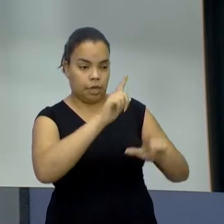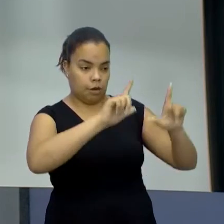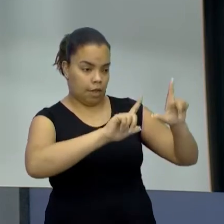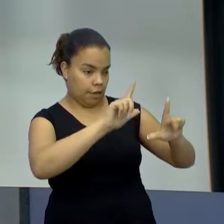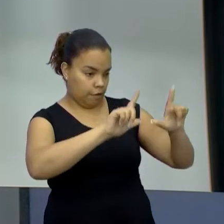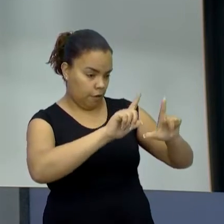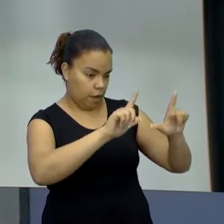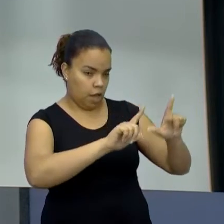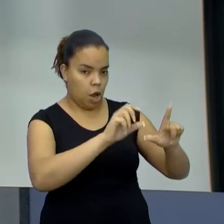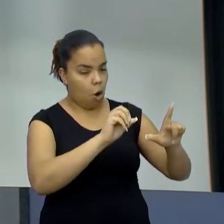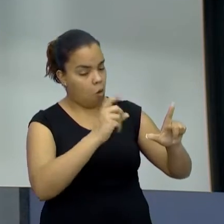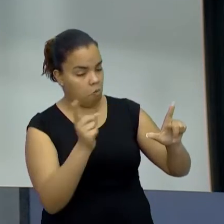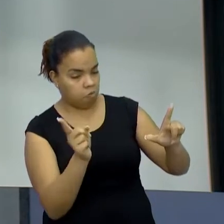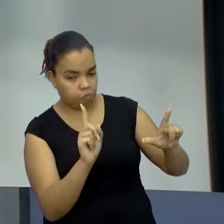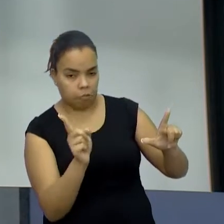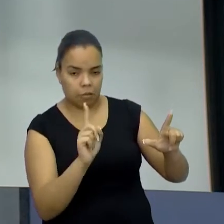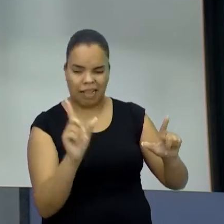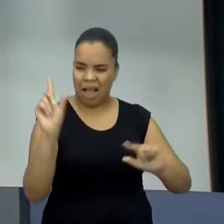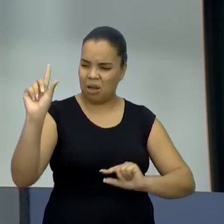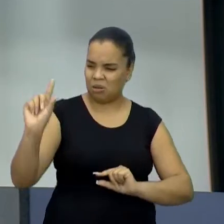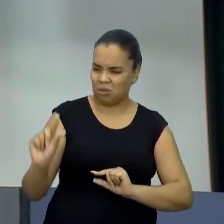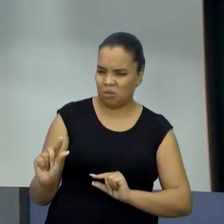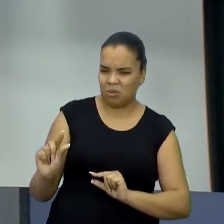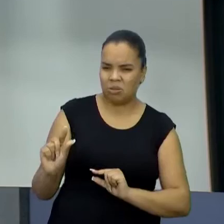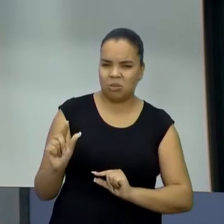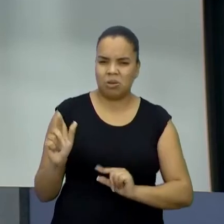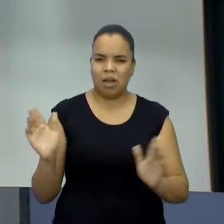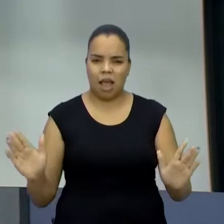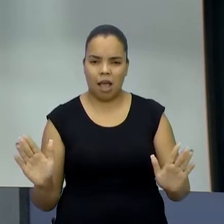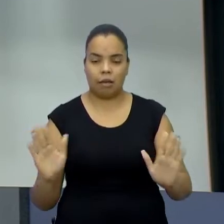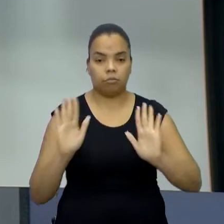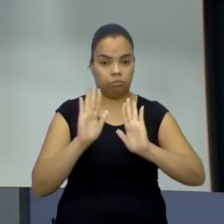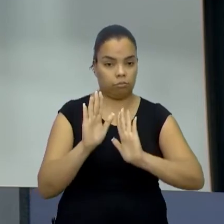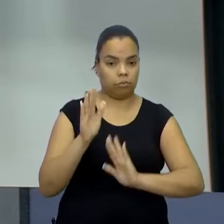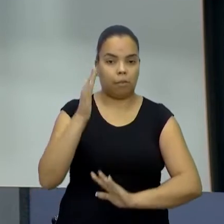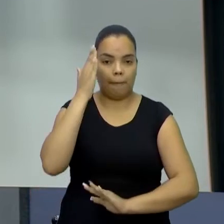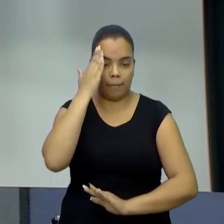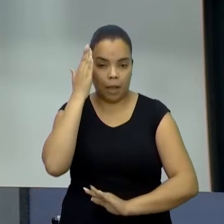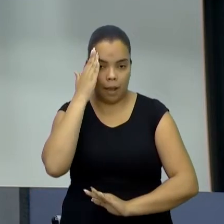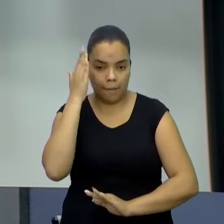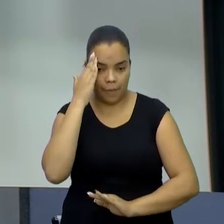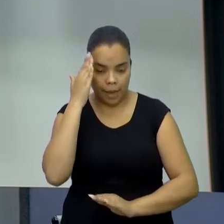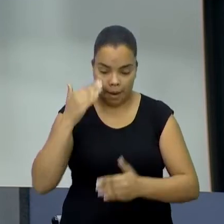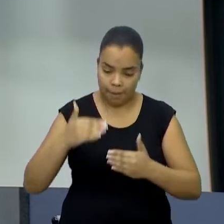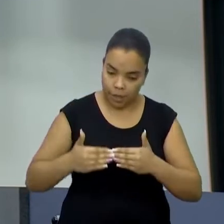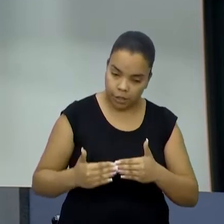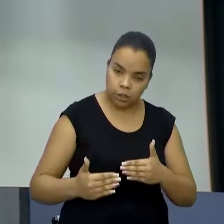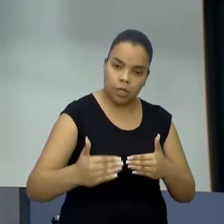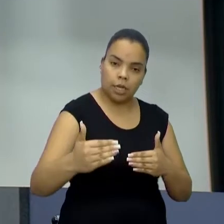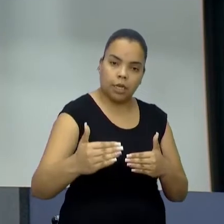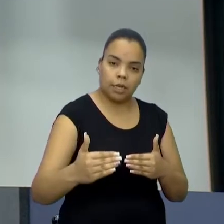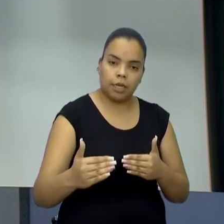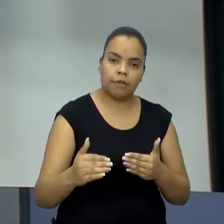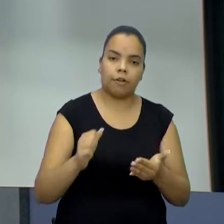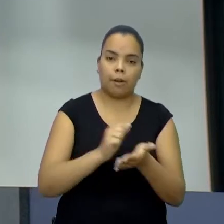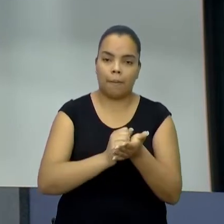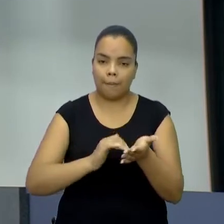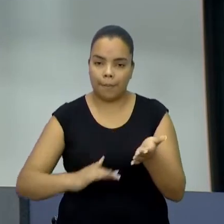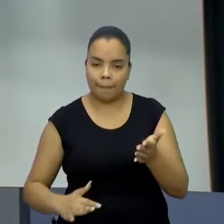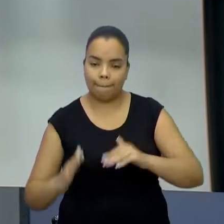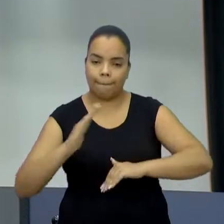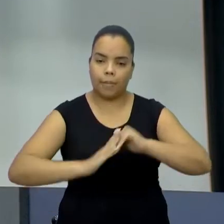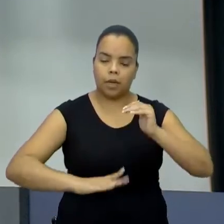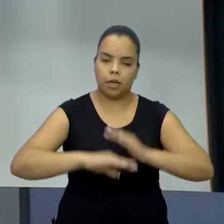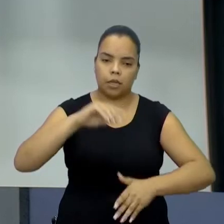menos apareciam na mídia. Então esse foi o nosso pontapé inicial. E a partir daí foram propostas